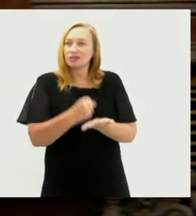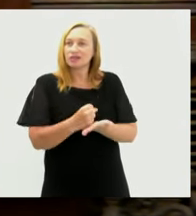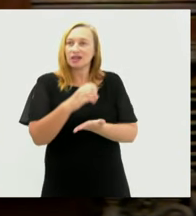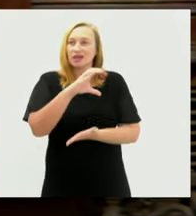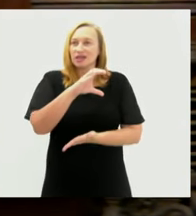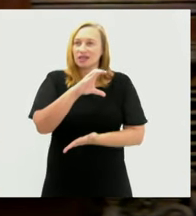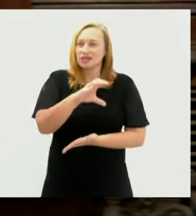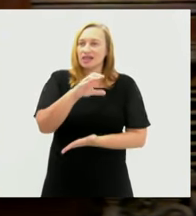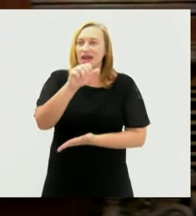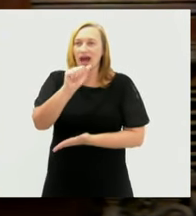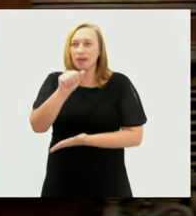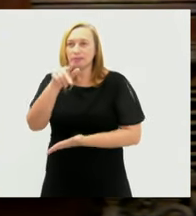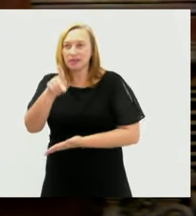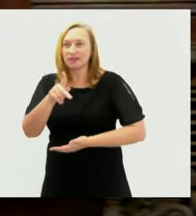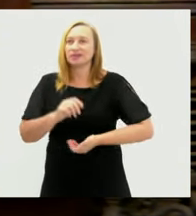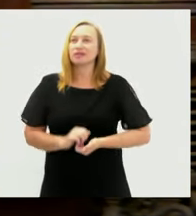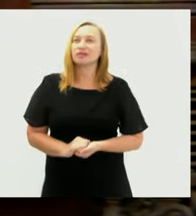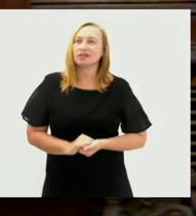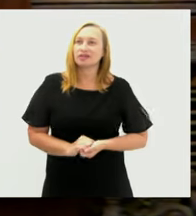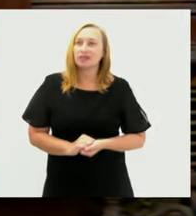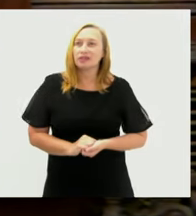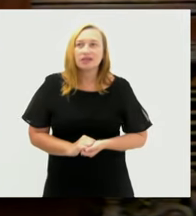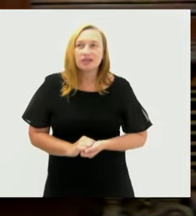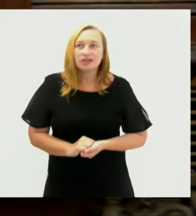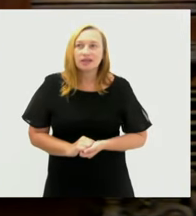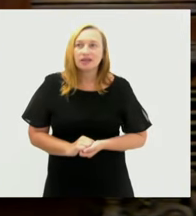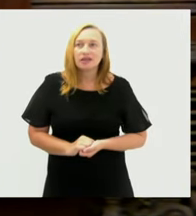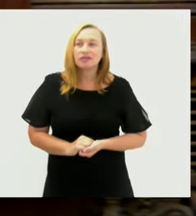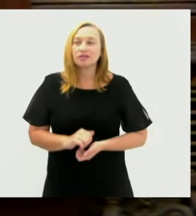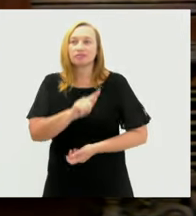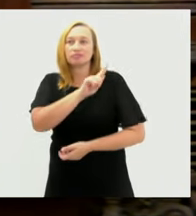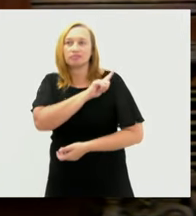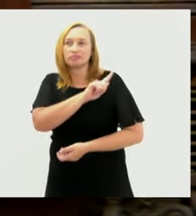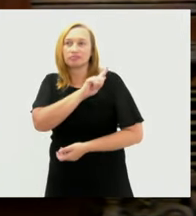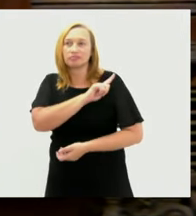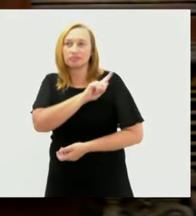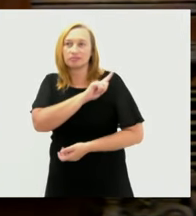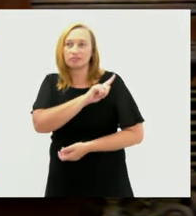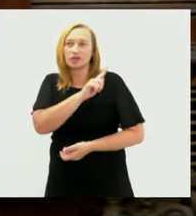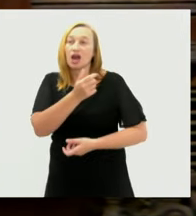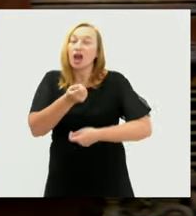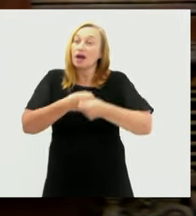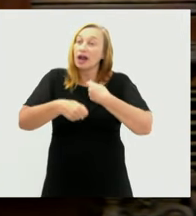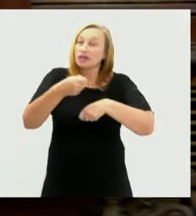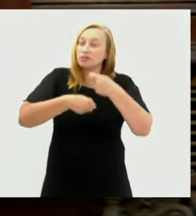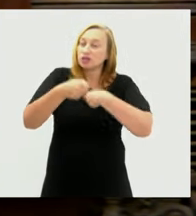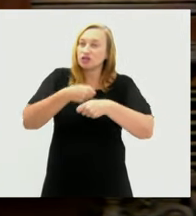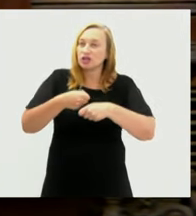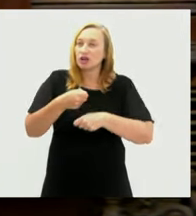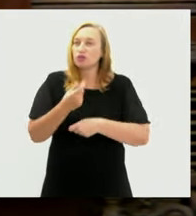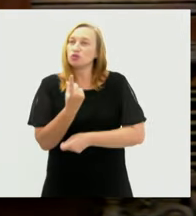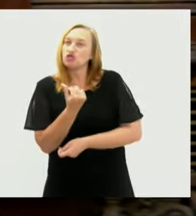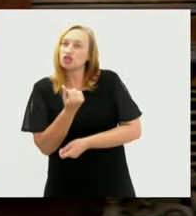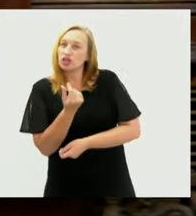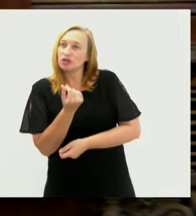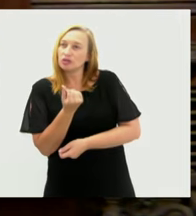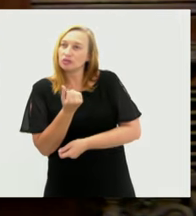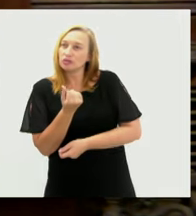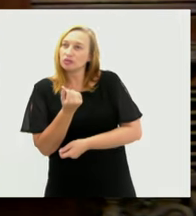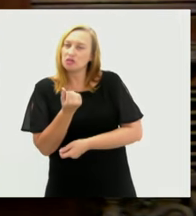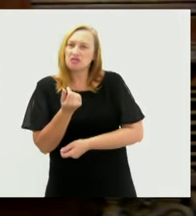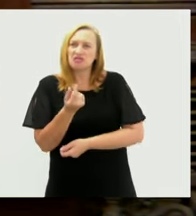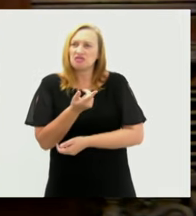agora, recentemente, em dezembro, para gerenciar o dinheiro arrecadado pelas cantinas. Milhões,